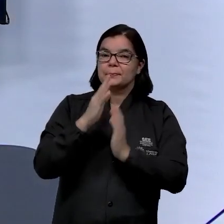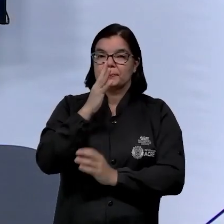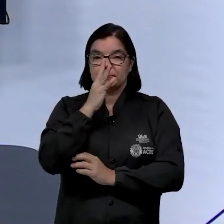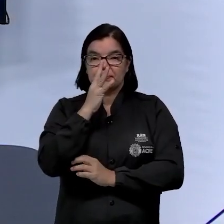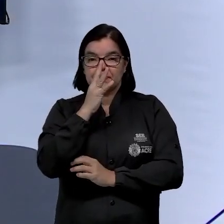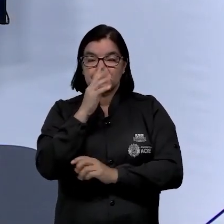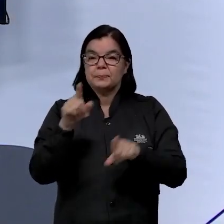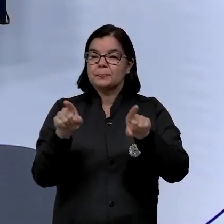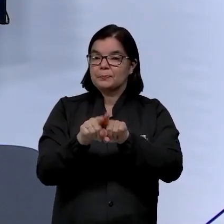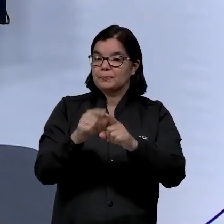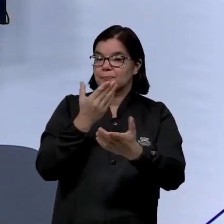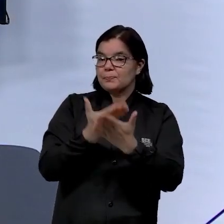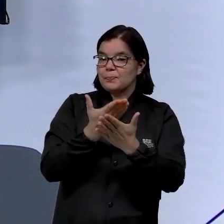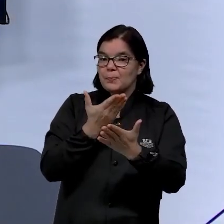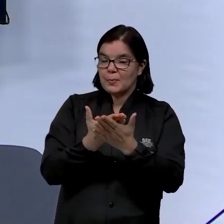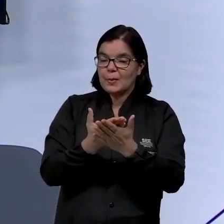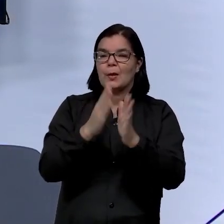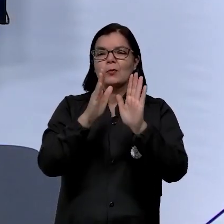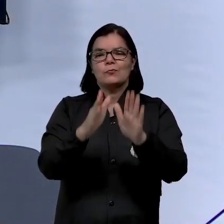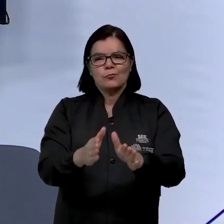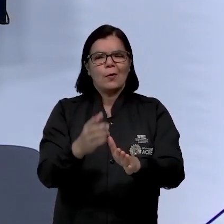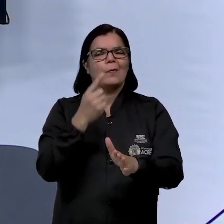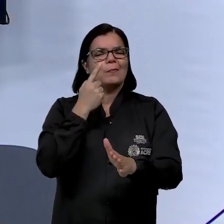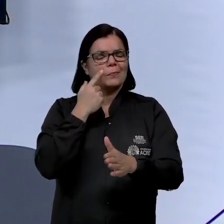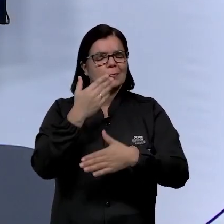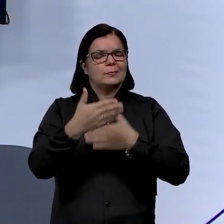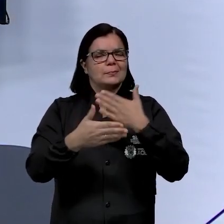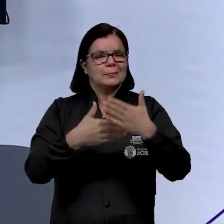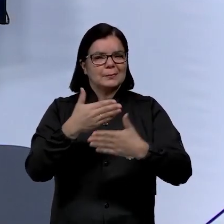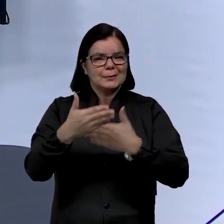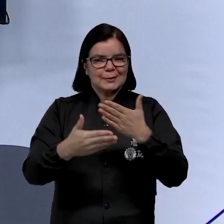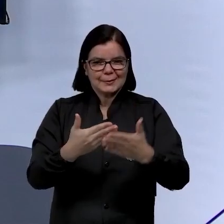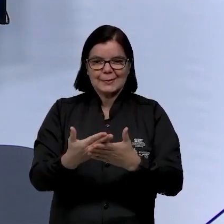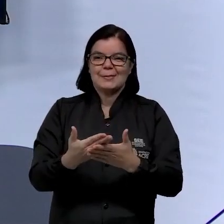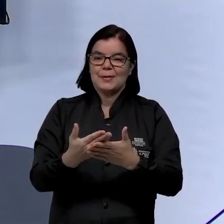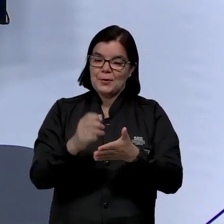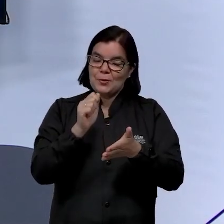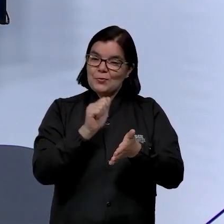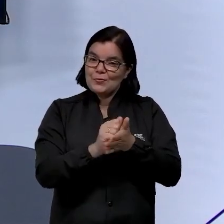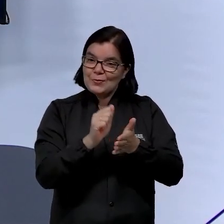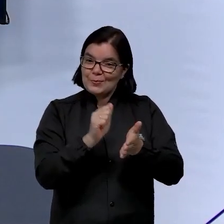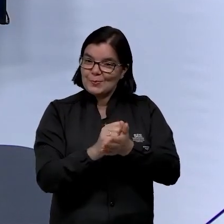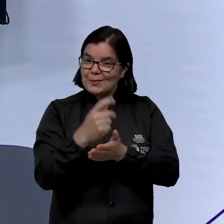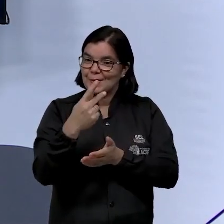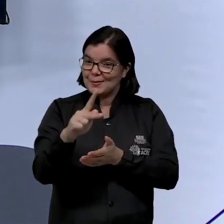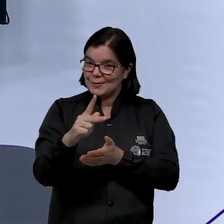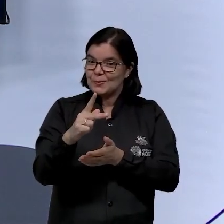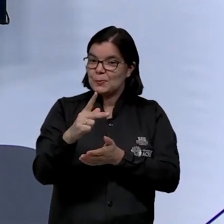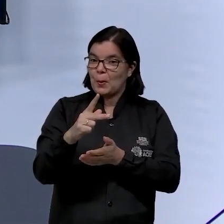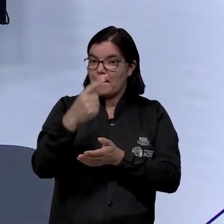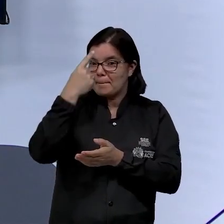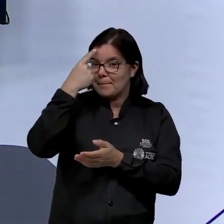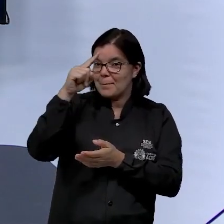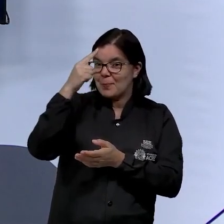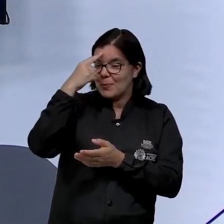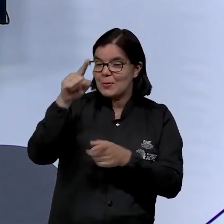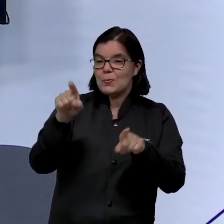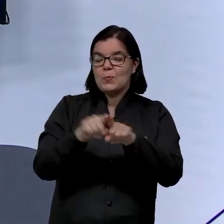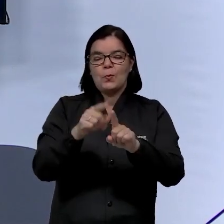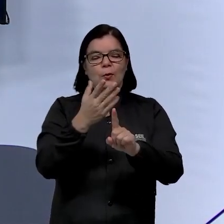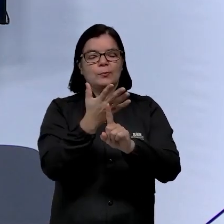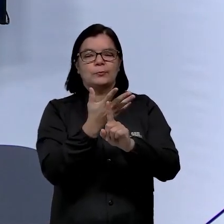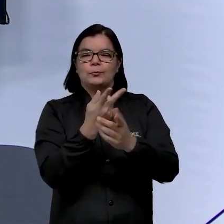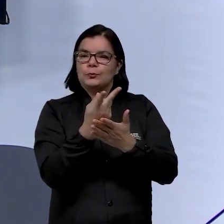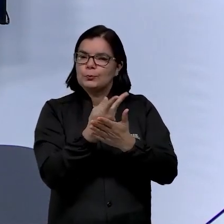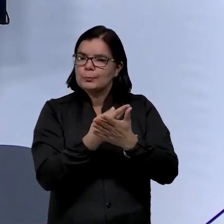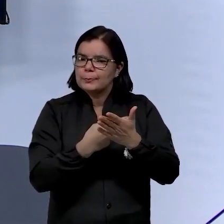assistindo, acompanhando a nossa aula, já fez esse processo de registro da sua autoria, seja de uma